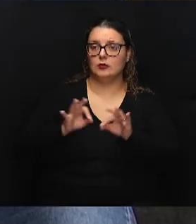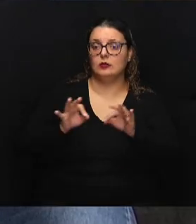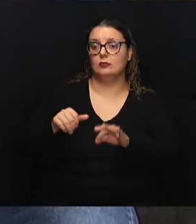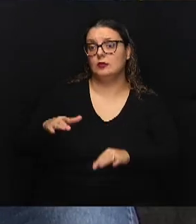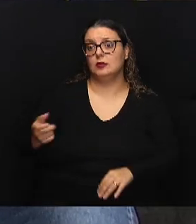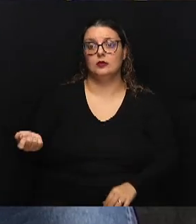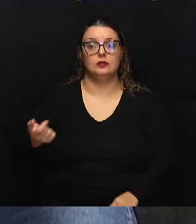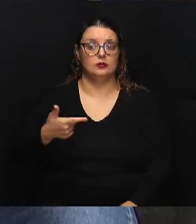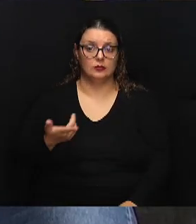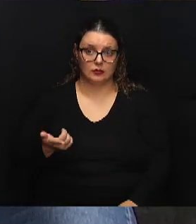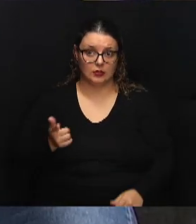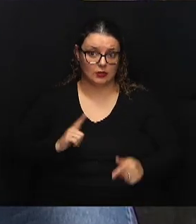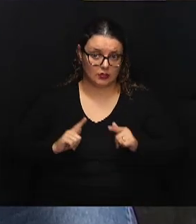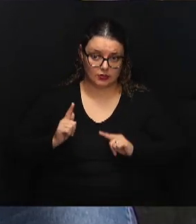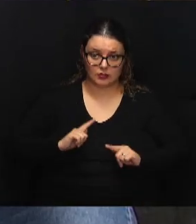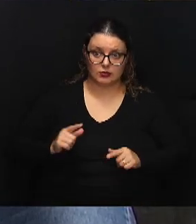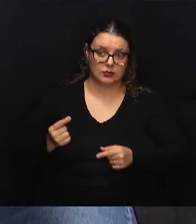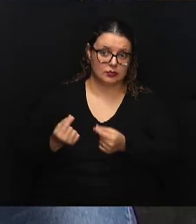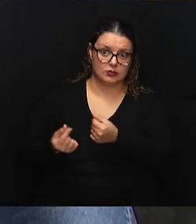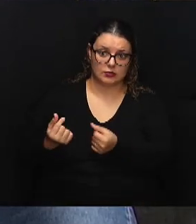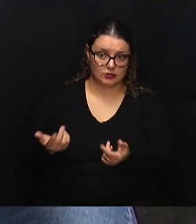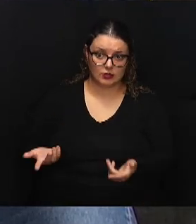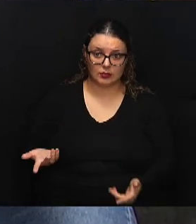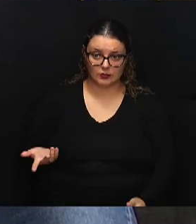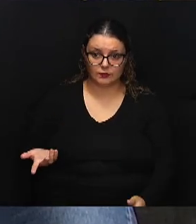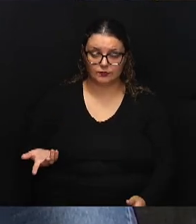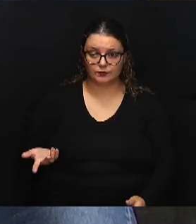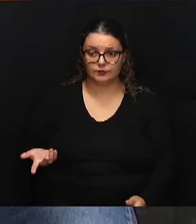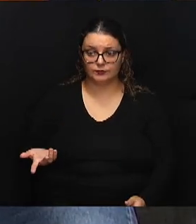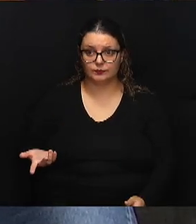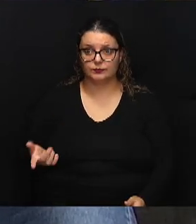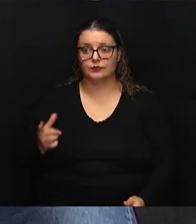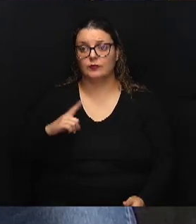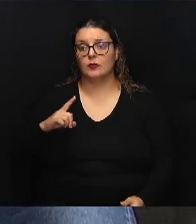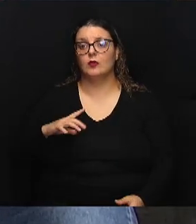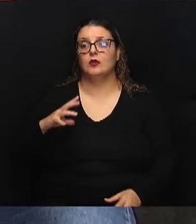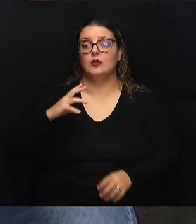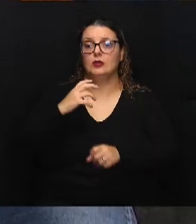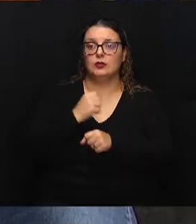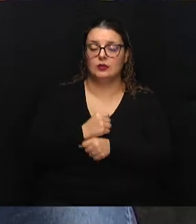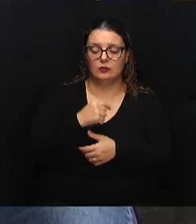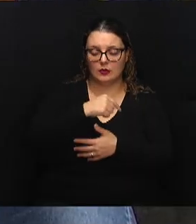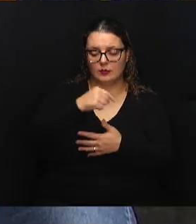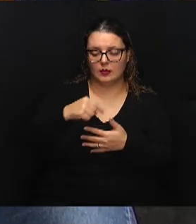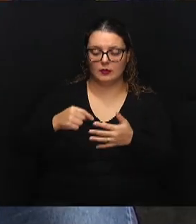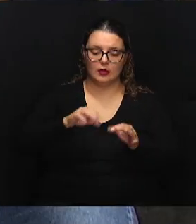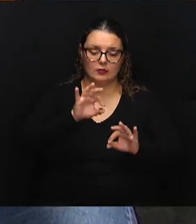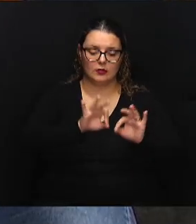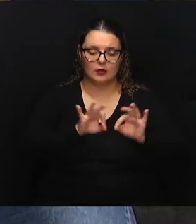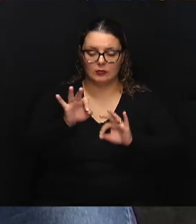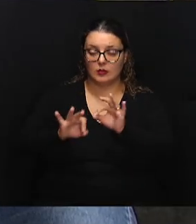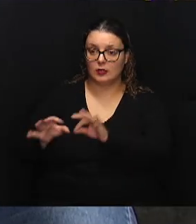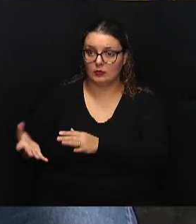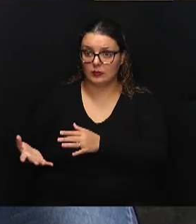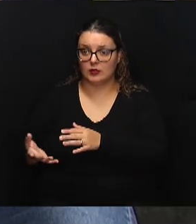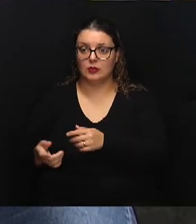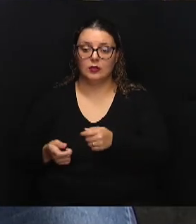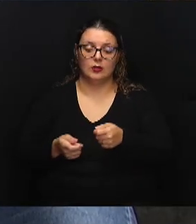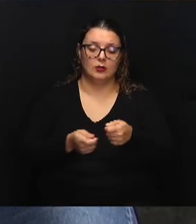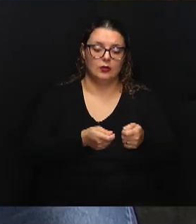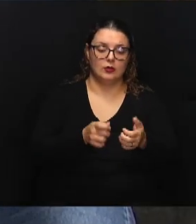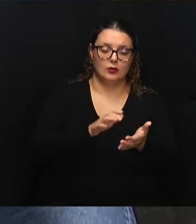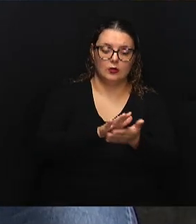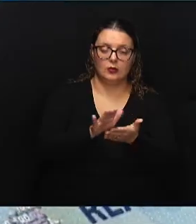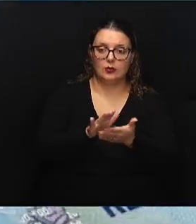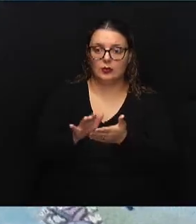do que a gestão plenamente do dinheiro, né? Aí você vai ter todo esse planejamento que é ligado desde o controle de